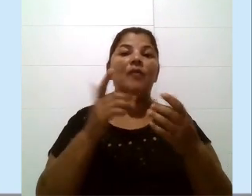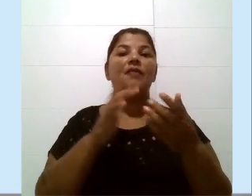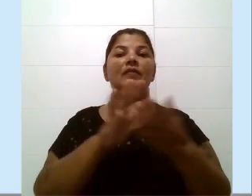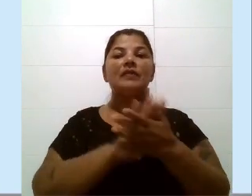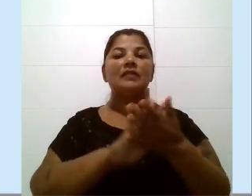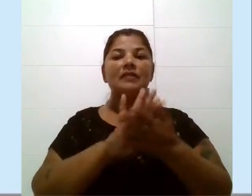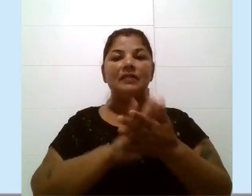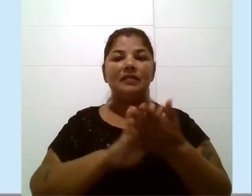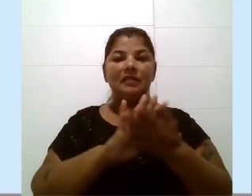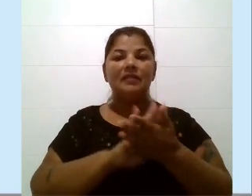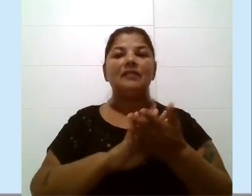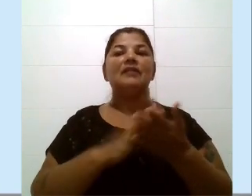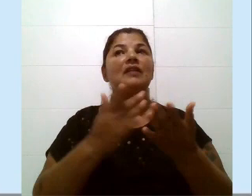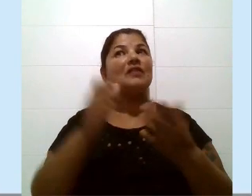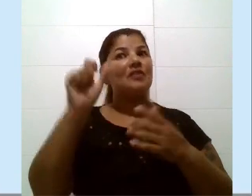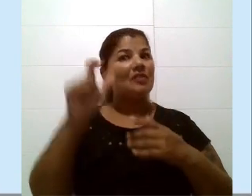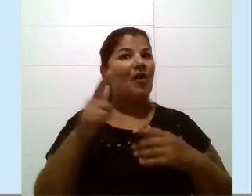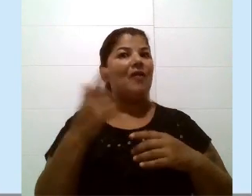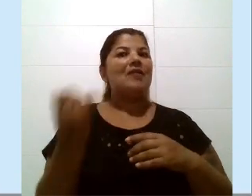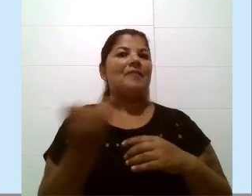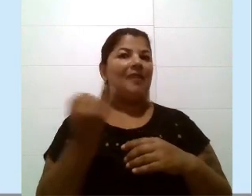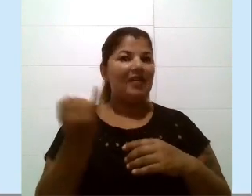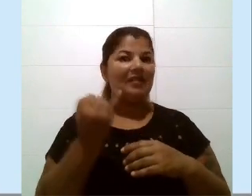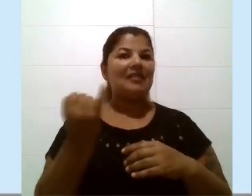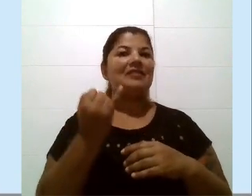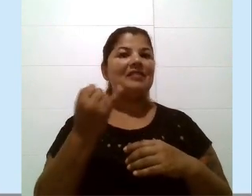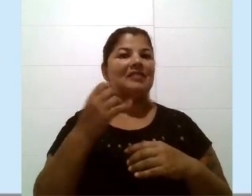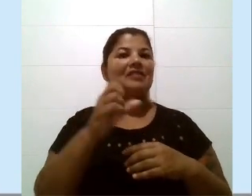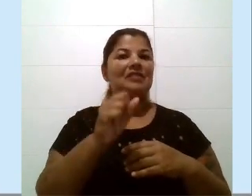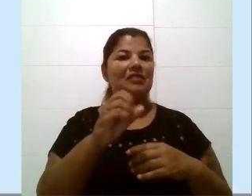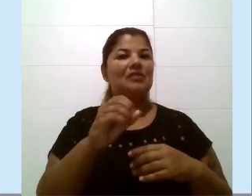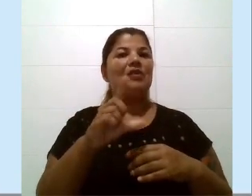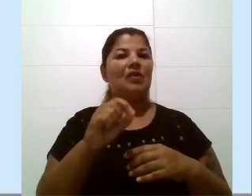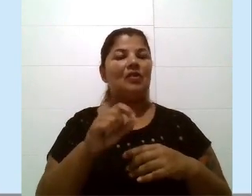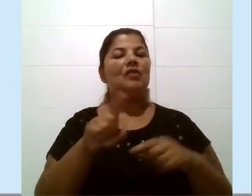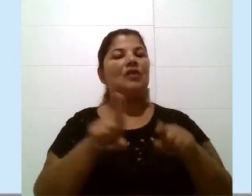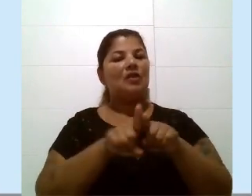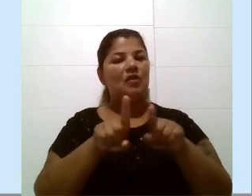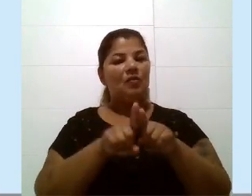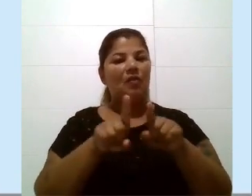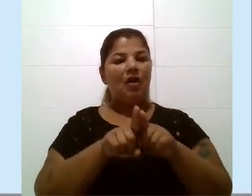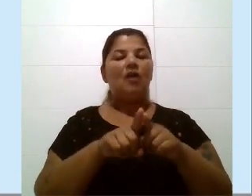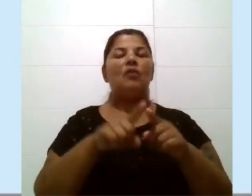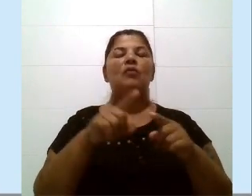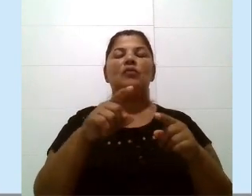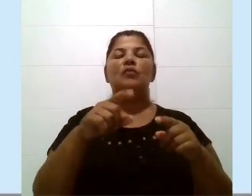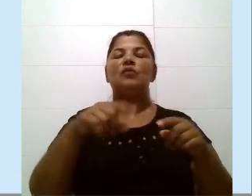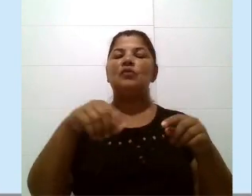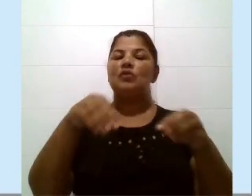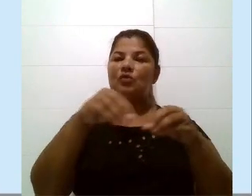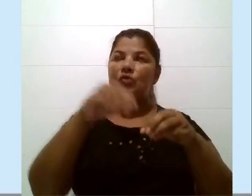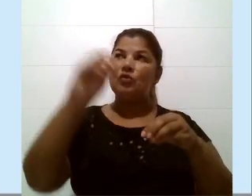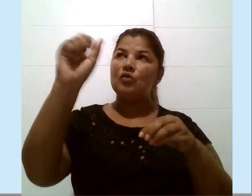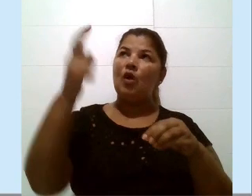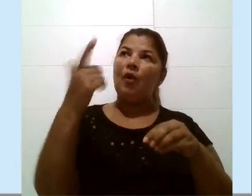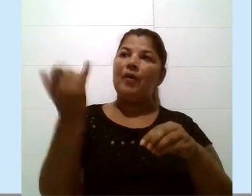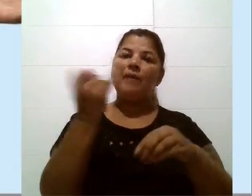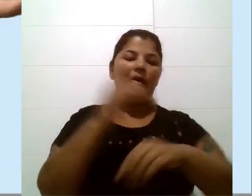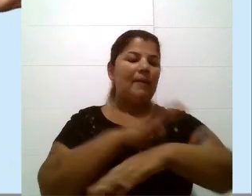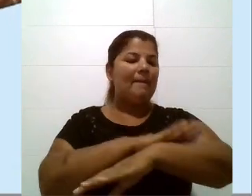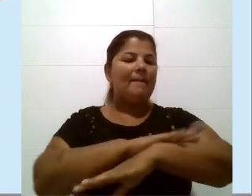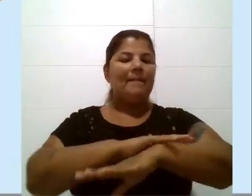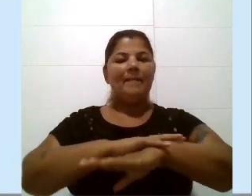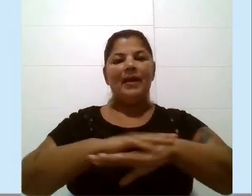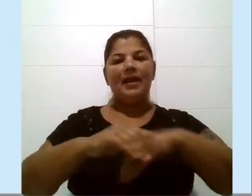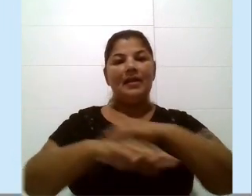Isso mesmo, o sol ele é muito importante também para o solo, assim como o solo é importante para a nossa pele, né? E para os